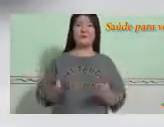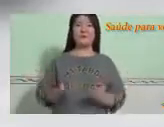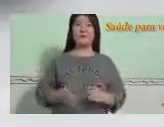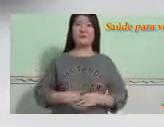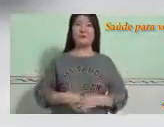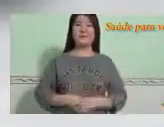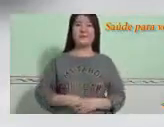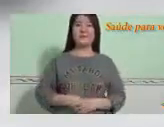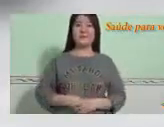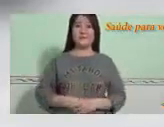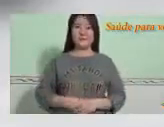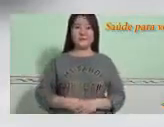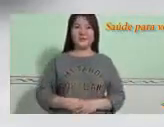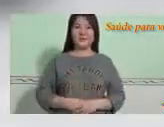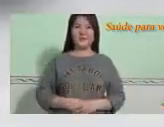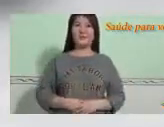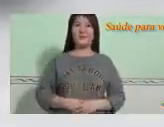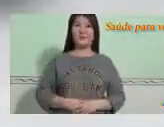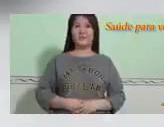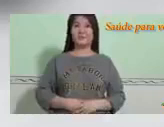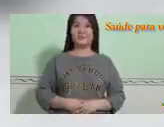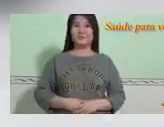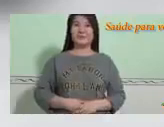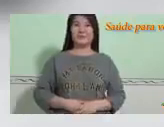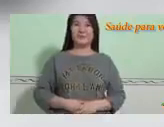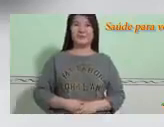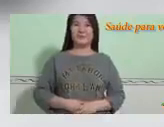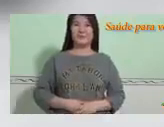maioria das vezes, vírgula, é diagnosticada em